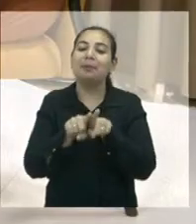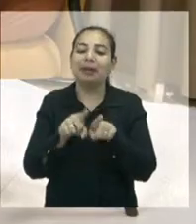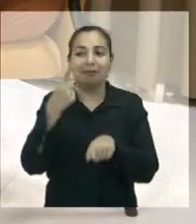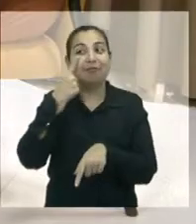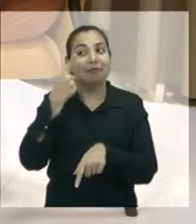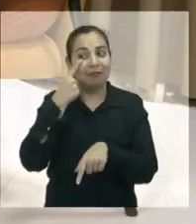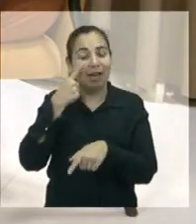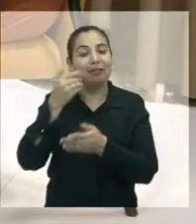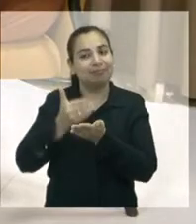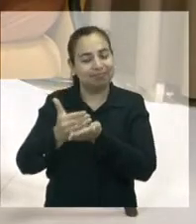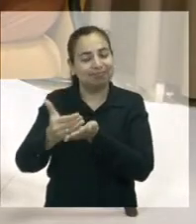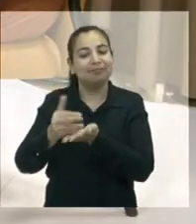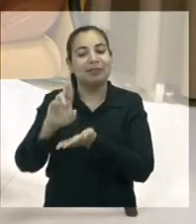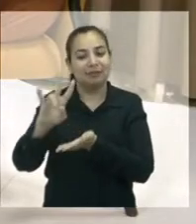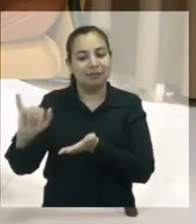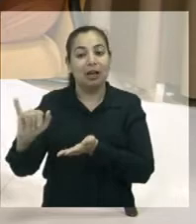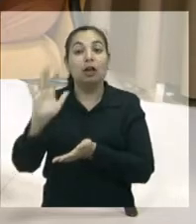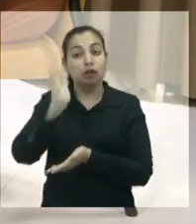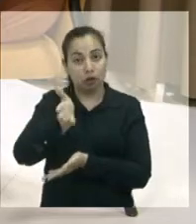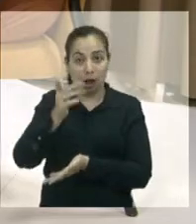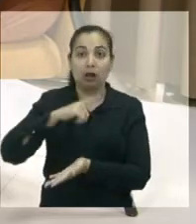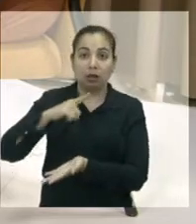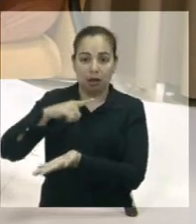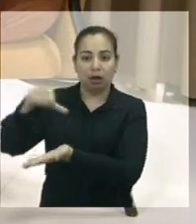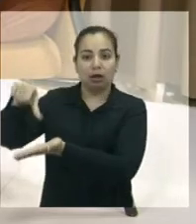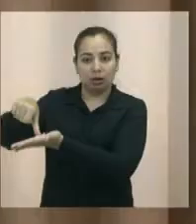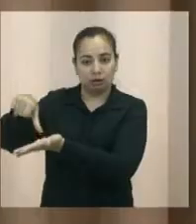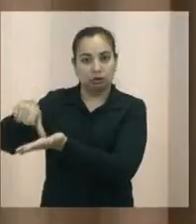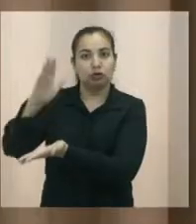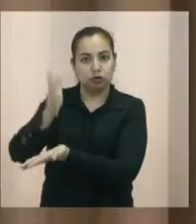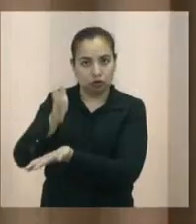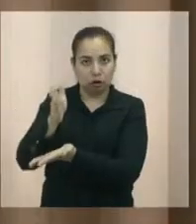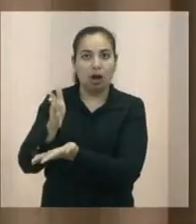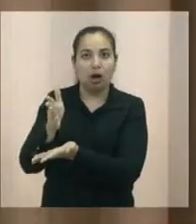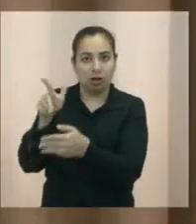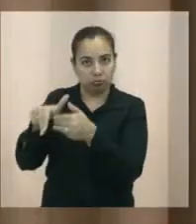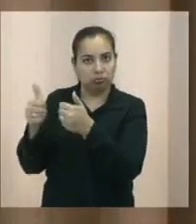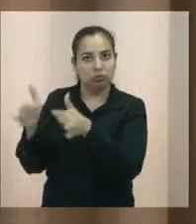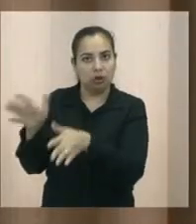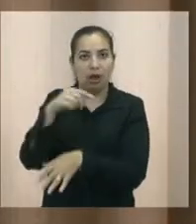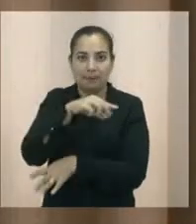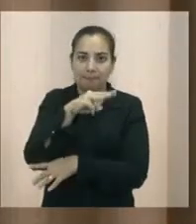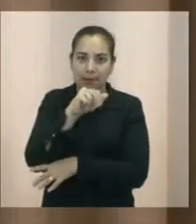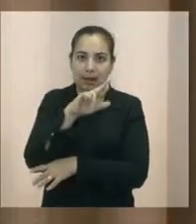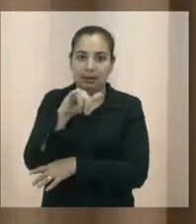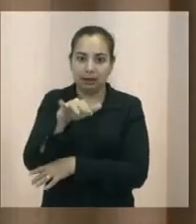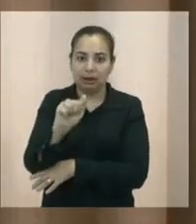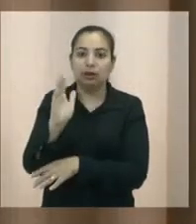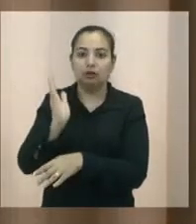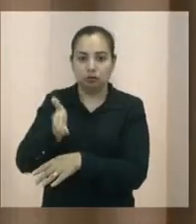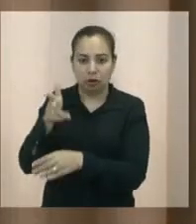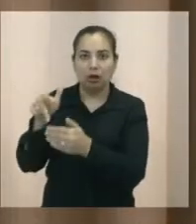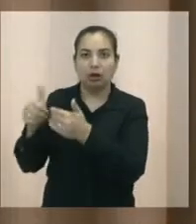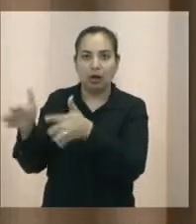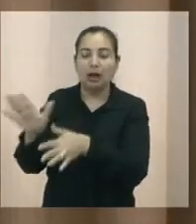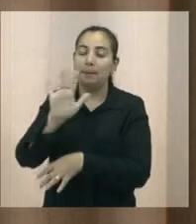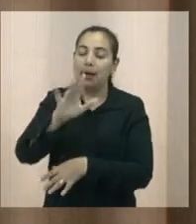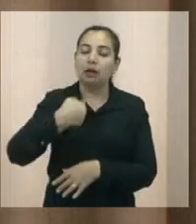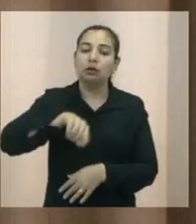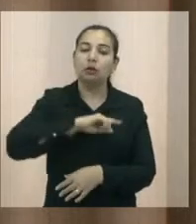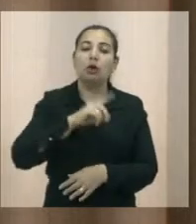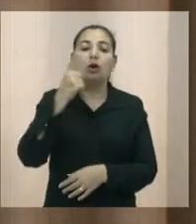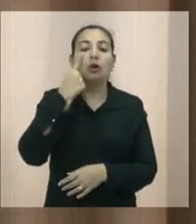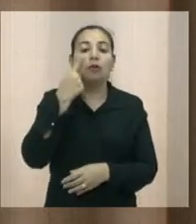Em breve. Também a gente já tem a sede, a Mariana já inaugurou essa sede. Mas a gente pretende amplificar os projetos.